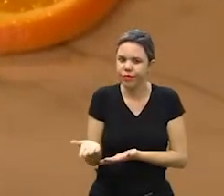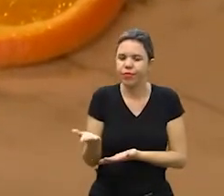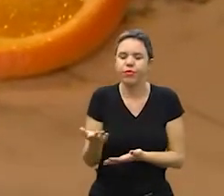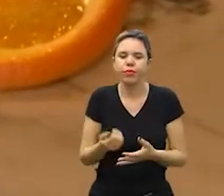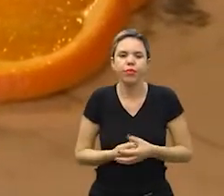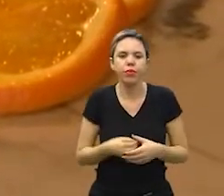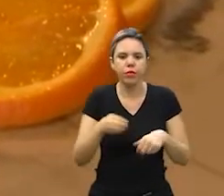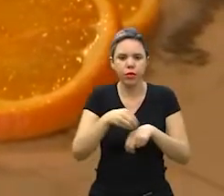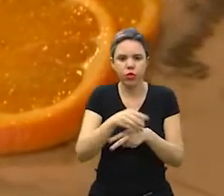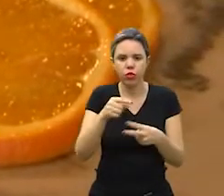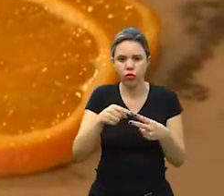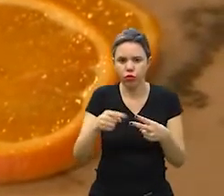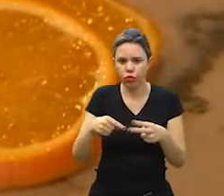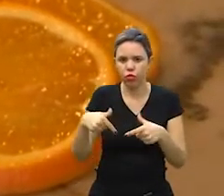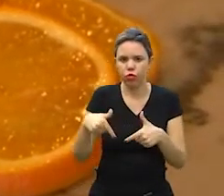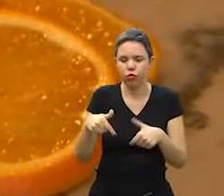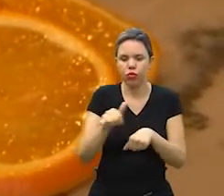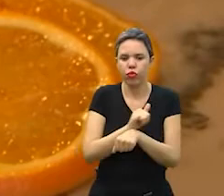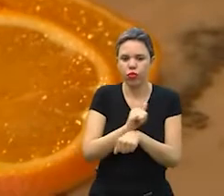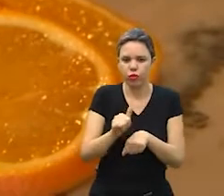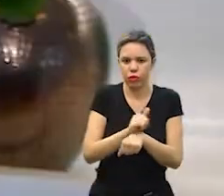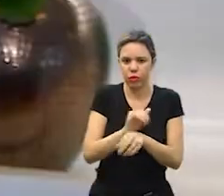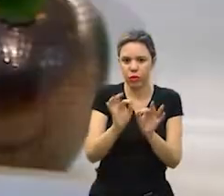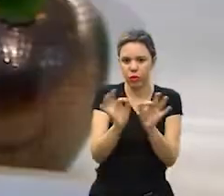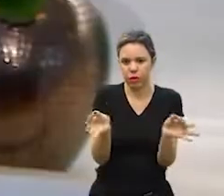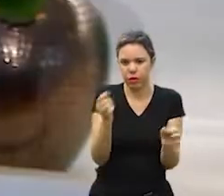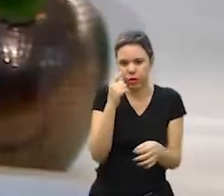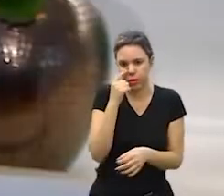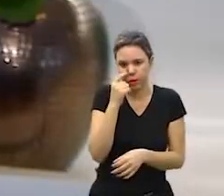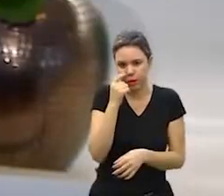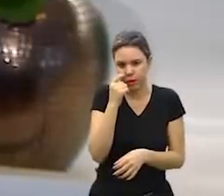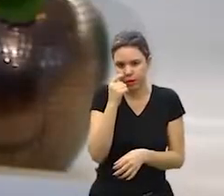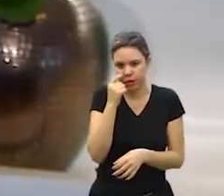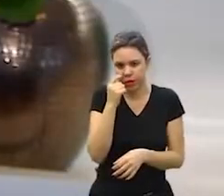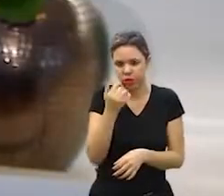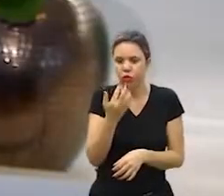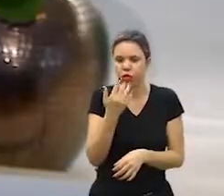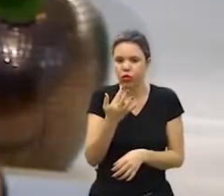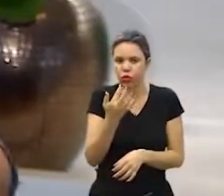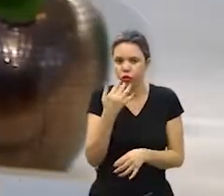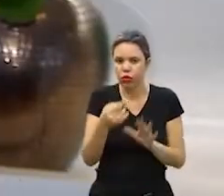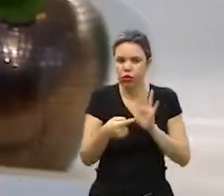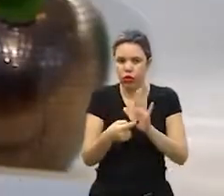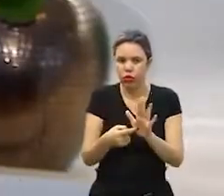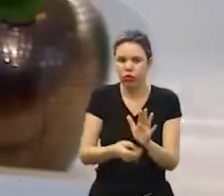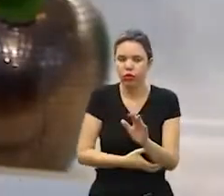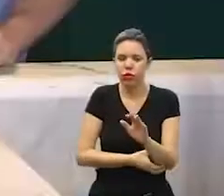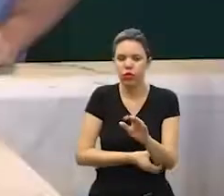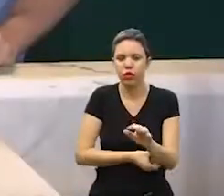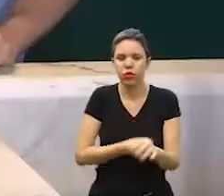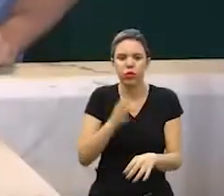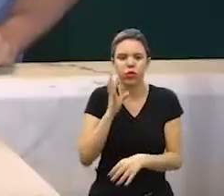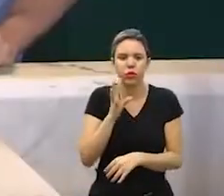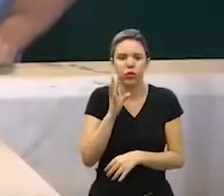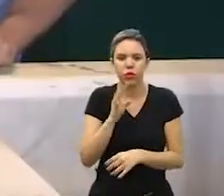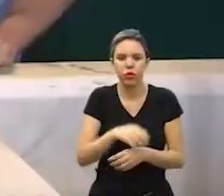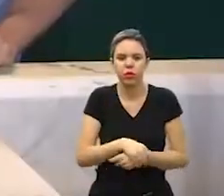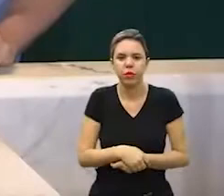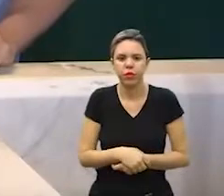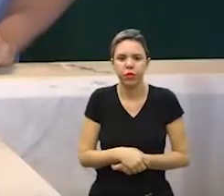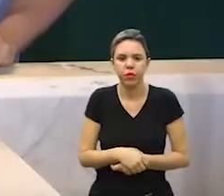gente trouxe duas formas de trabalhar ainda mais simples e que a coloração, a apresentação fica bem bacana,